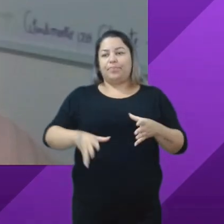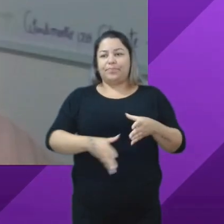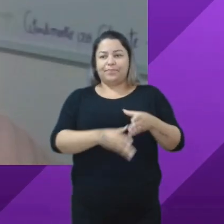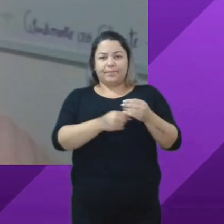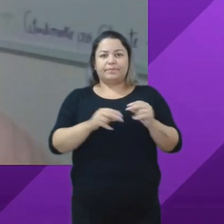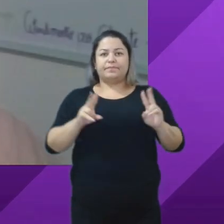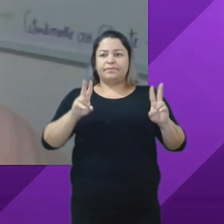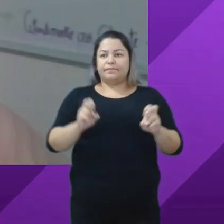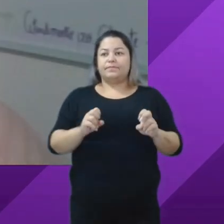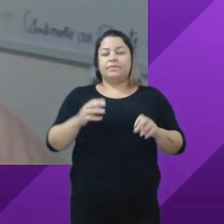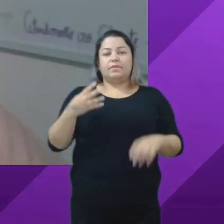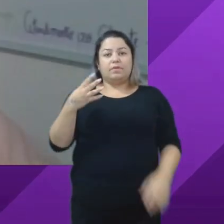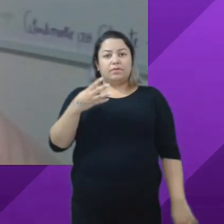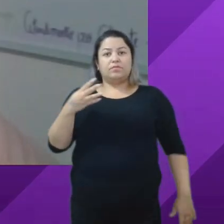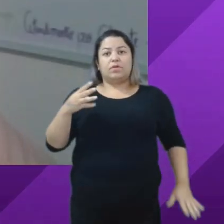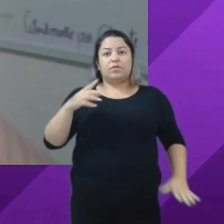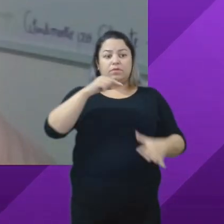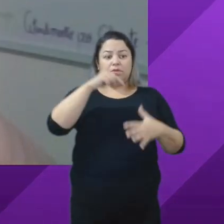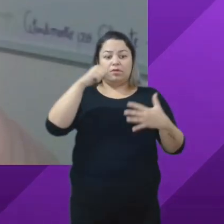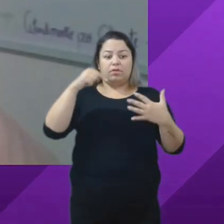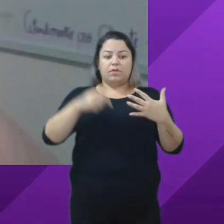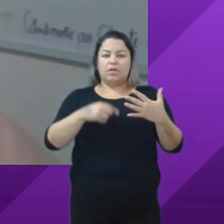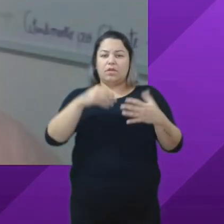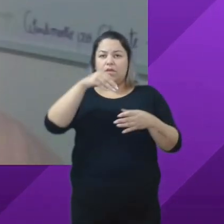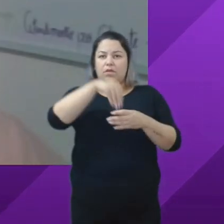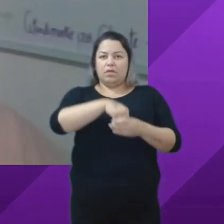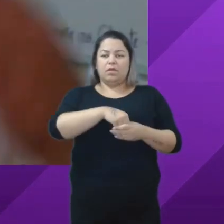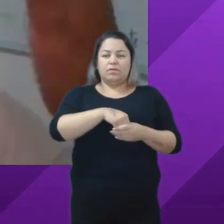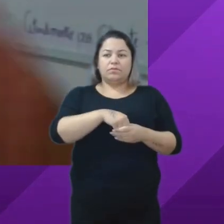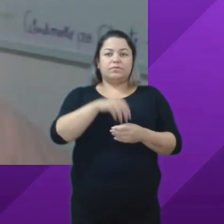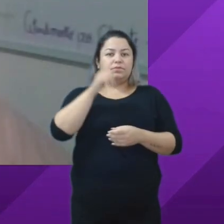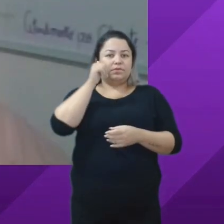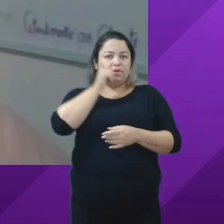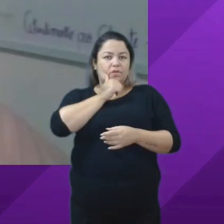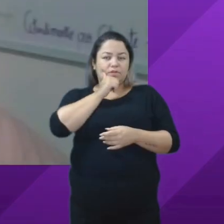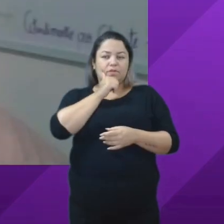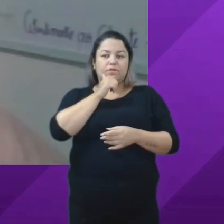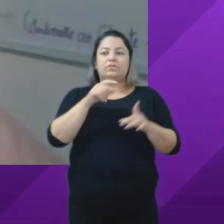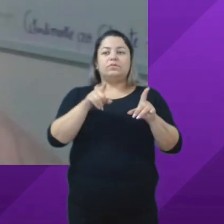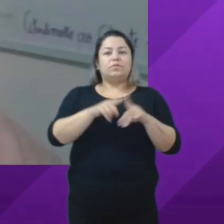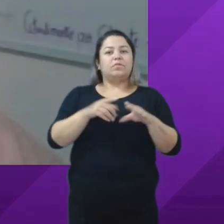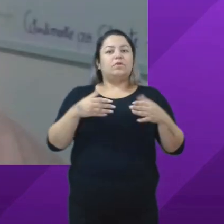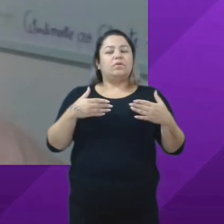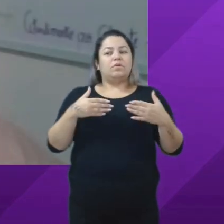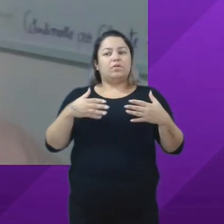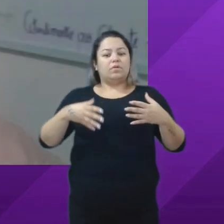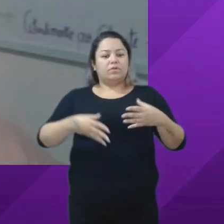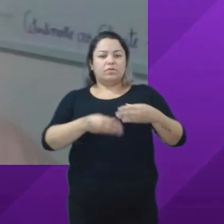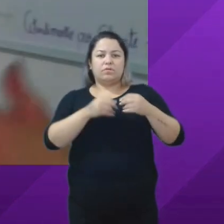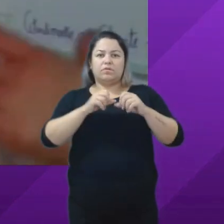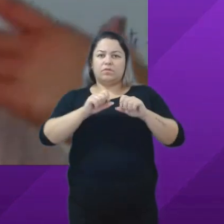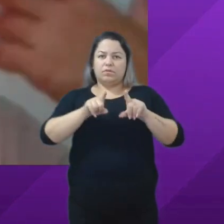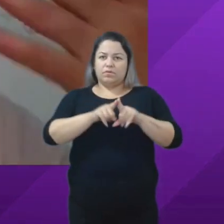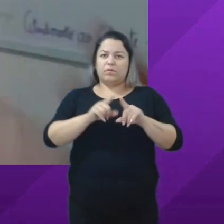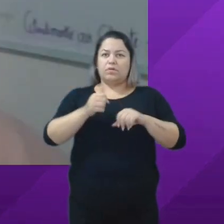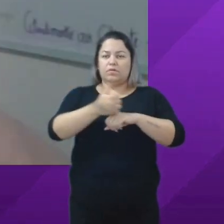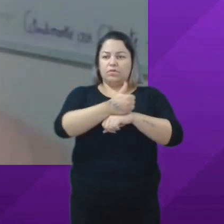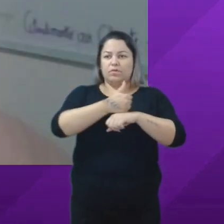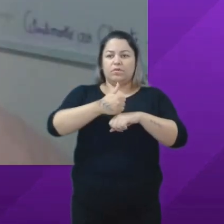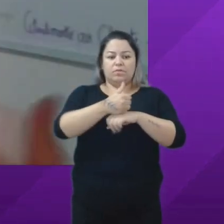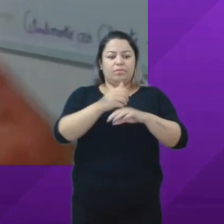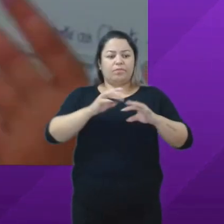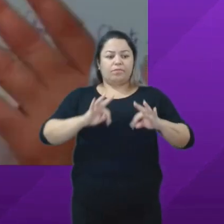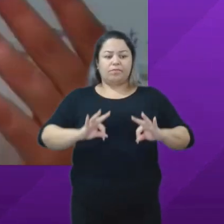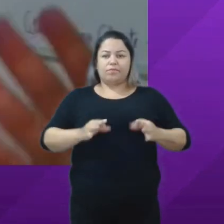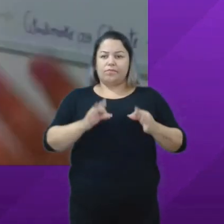4ª edição do Elas por Elas. Acho que foi a primeira edição do Elas por Elas em que a gente adentrou mais esse universo tecnológico, porque a